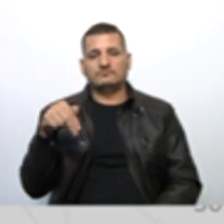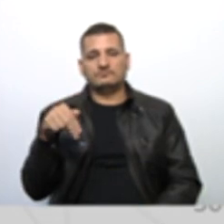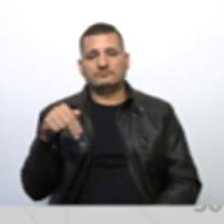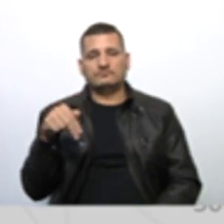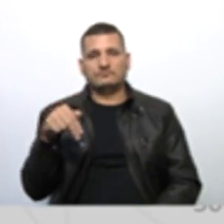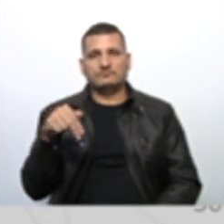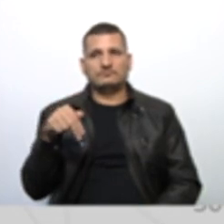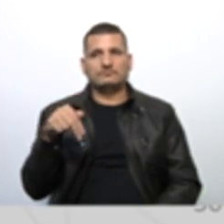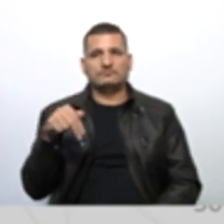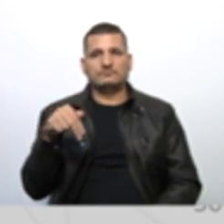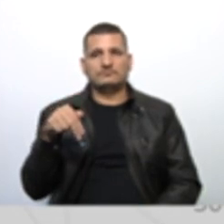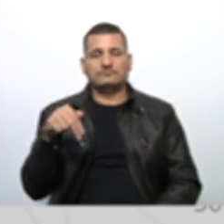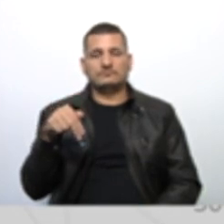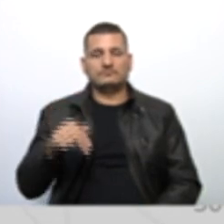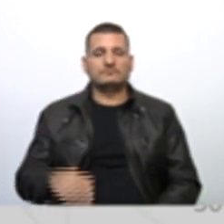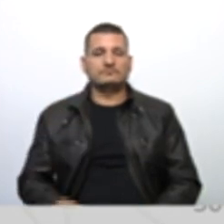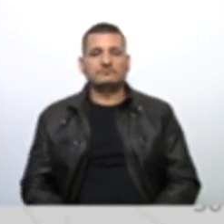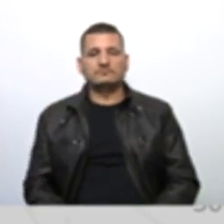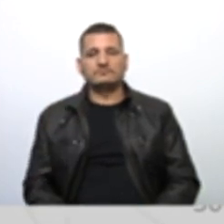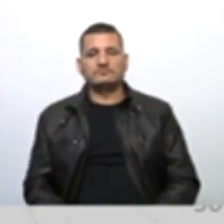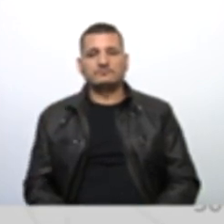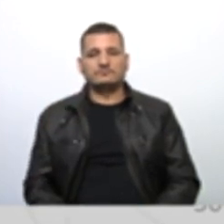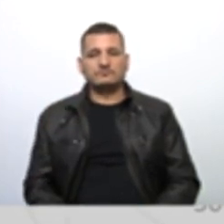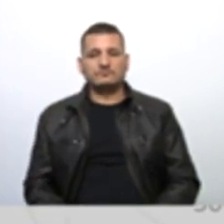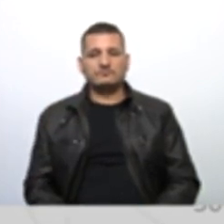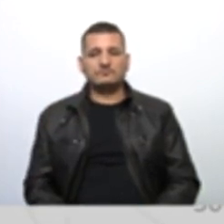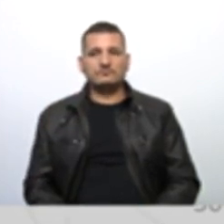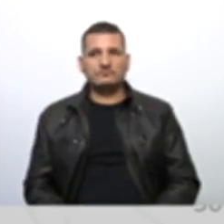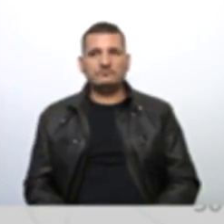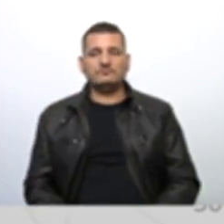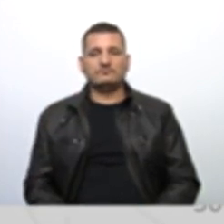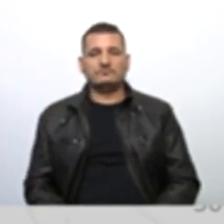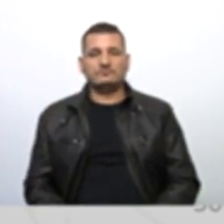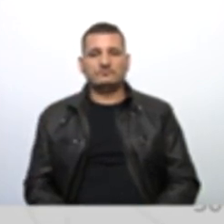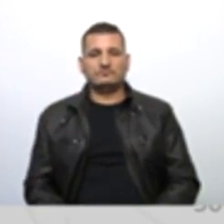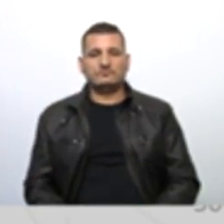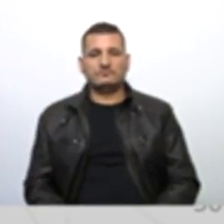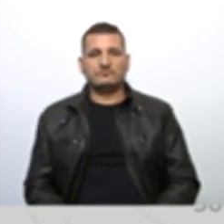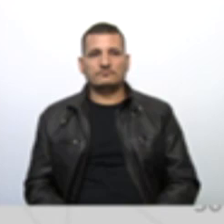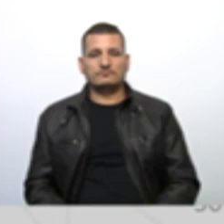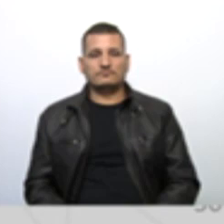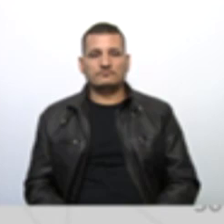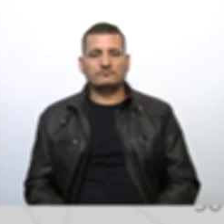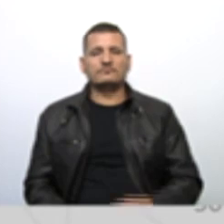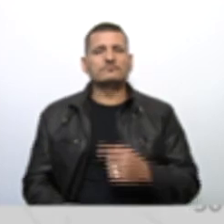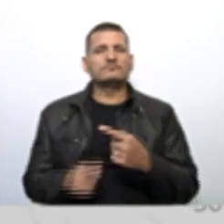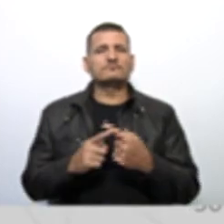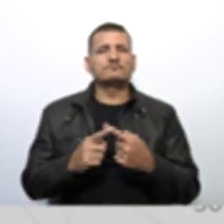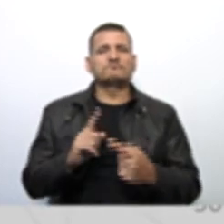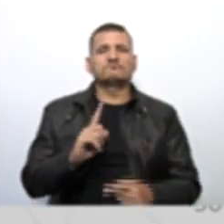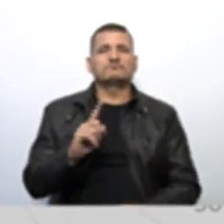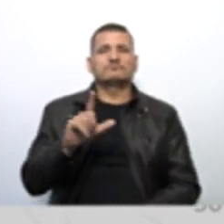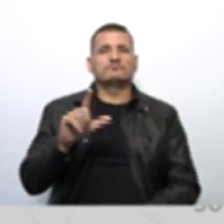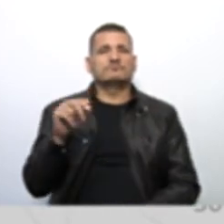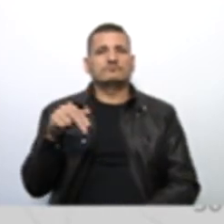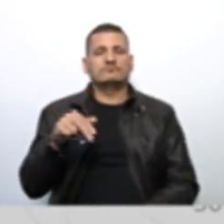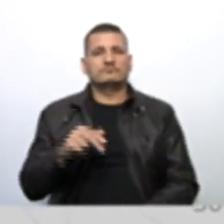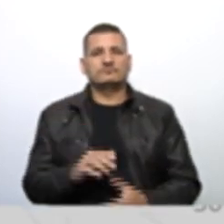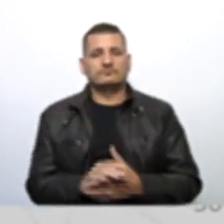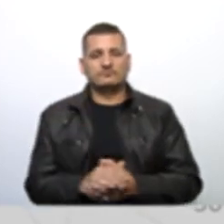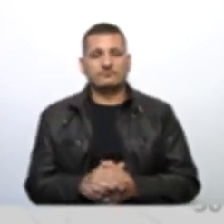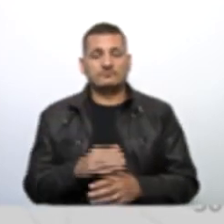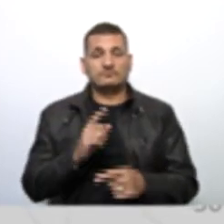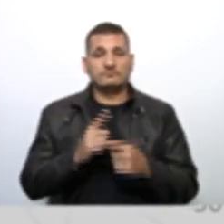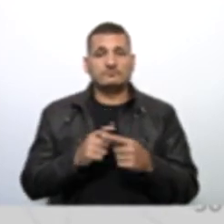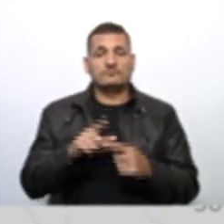pessoal. Ok? Resposta correta é MAN. Por que não seria LAN, pessoal? Porque a LAN, pessoal, é o